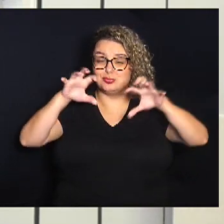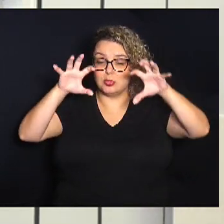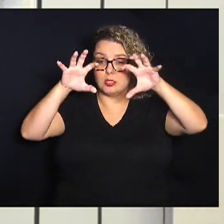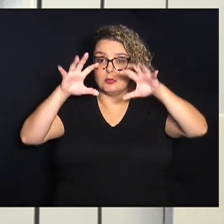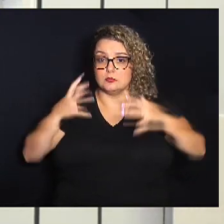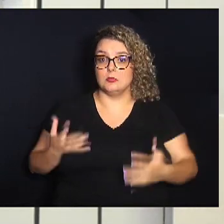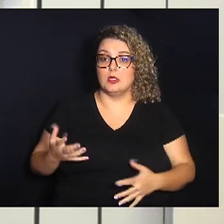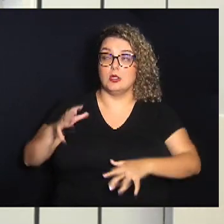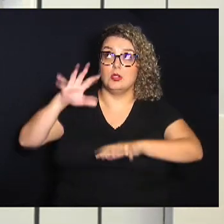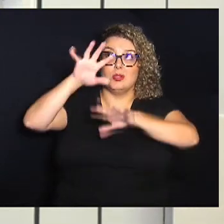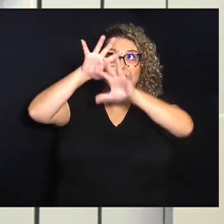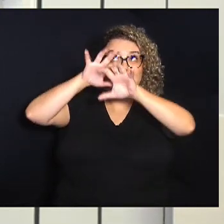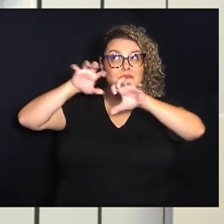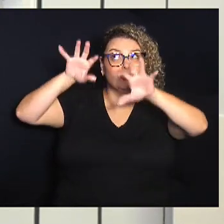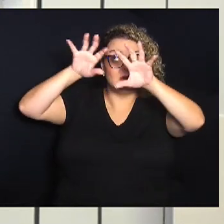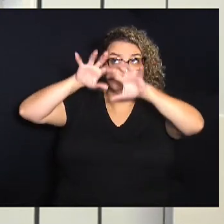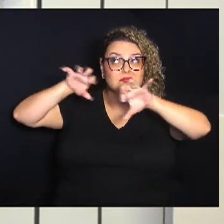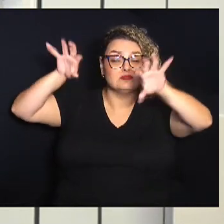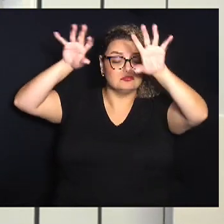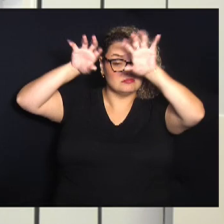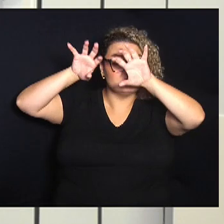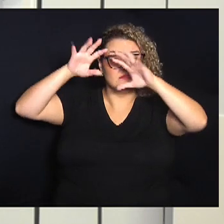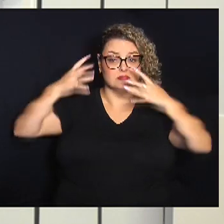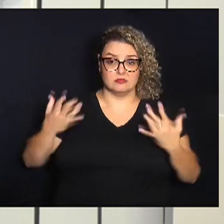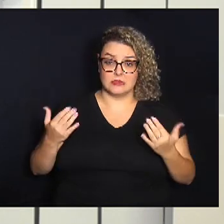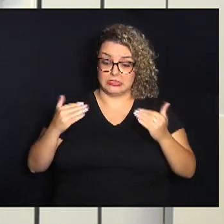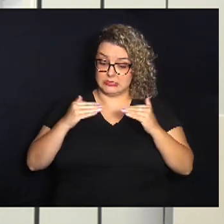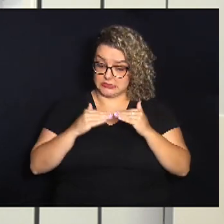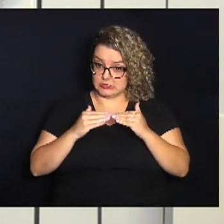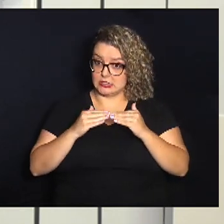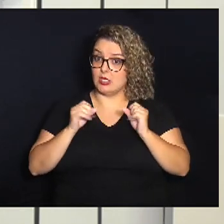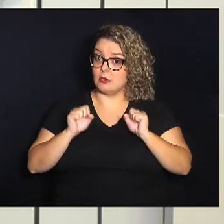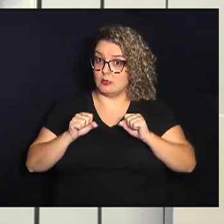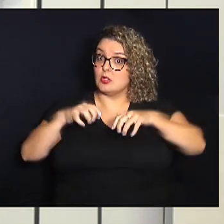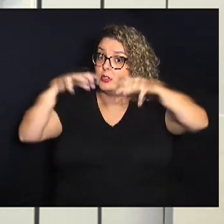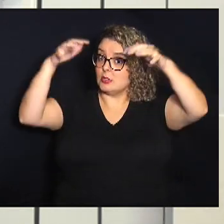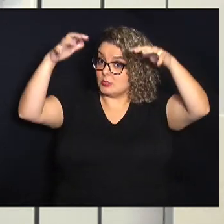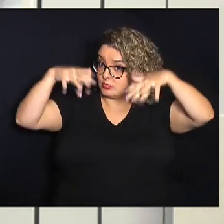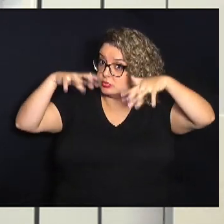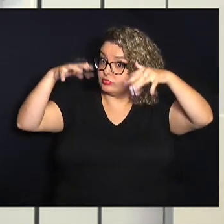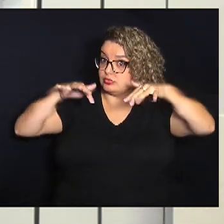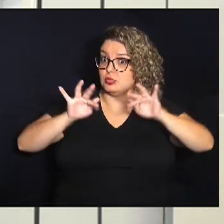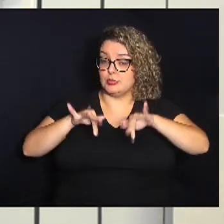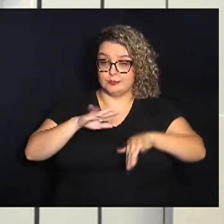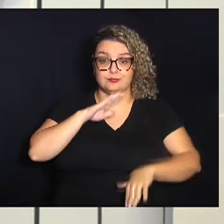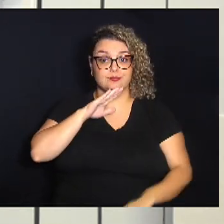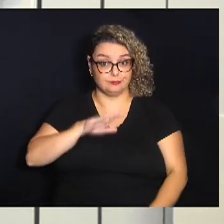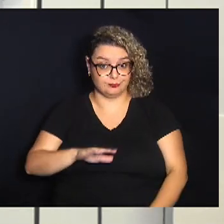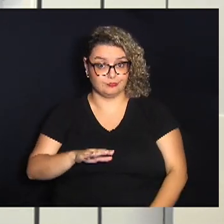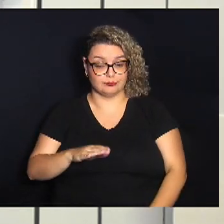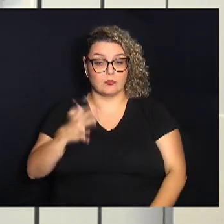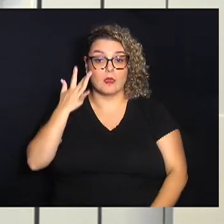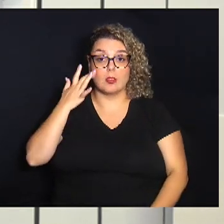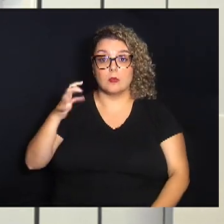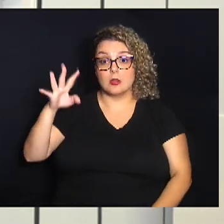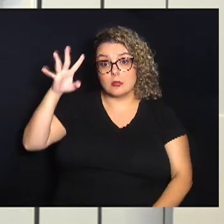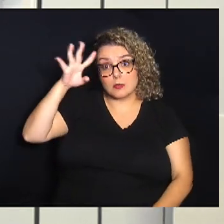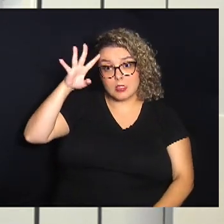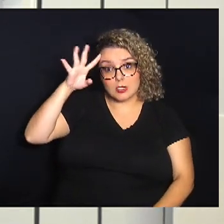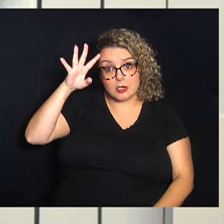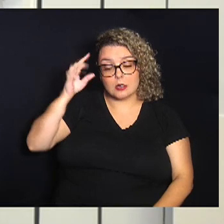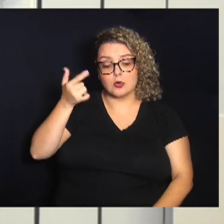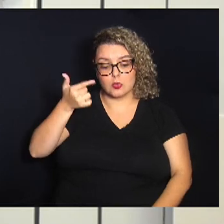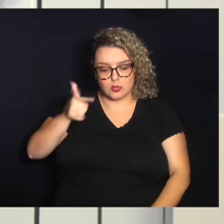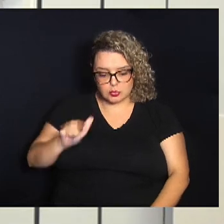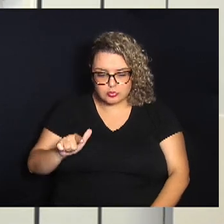se faz presente, então esta combinação pode trazer chuva para o fim da tarde. Para amanhã, quarta-feira, segue